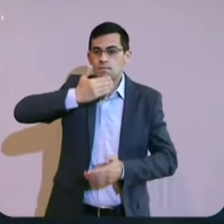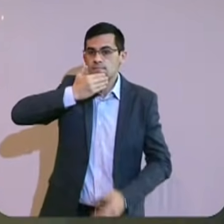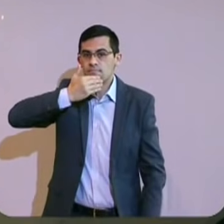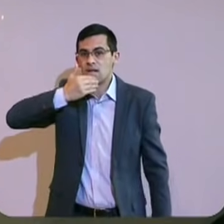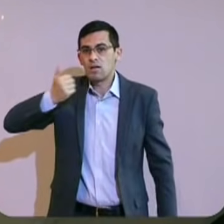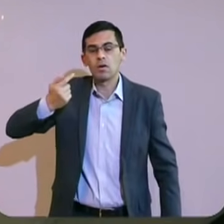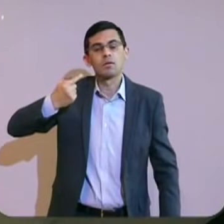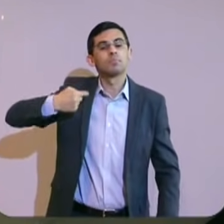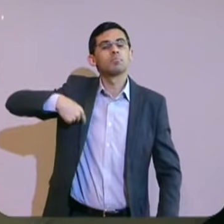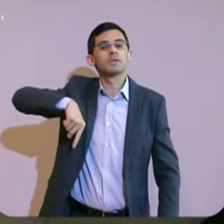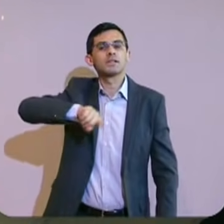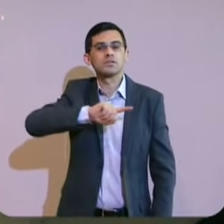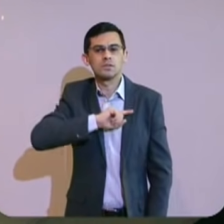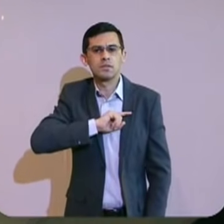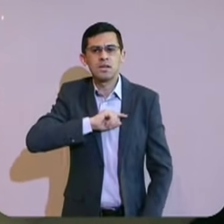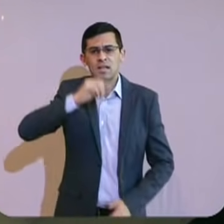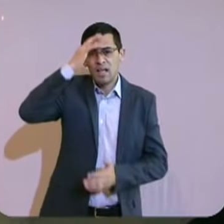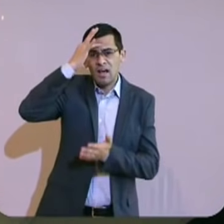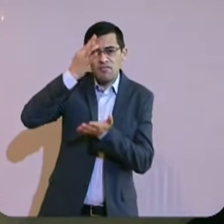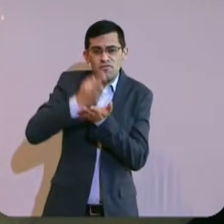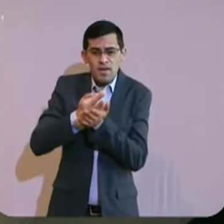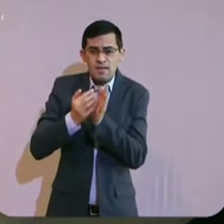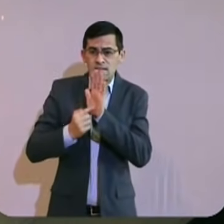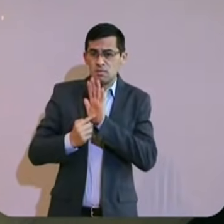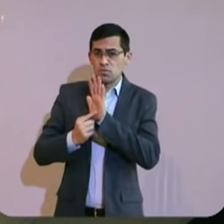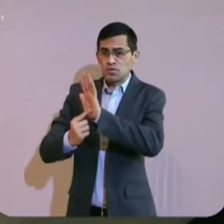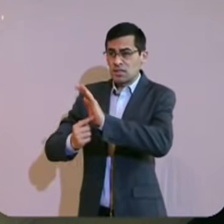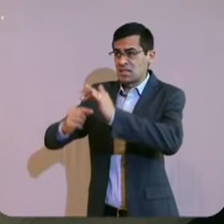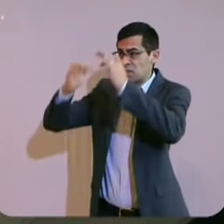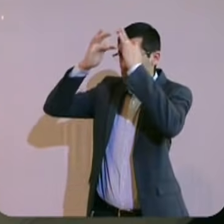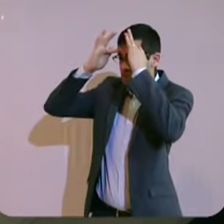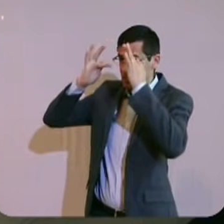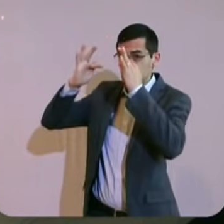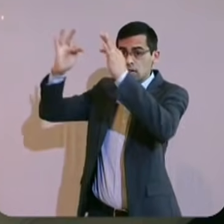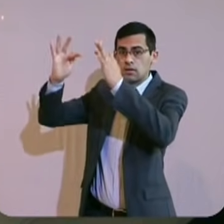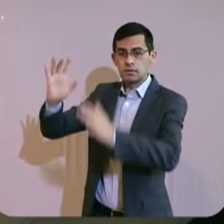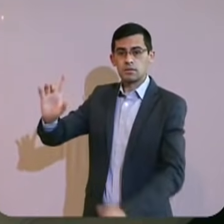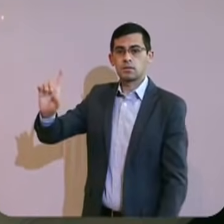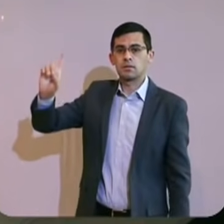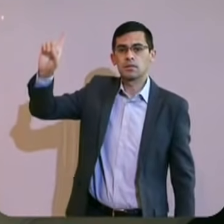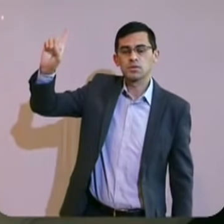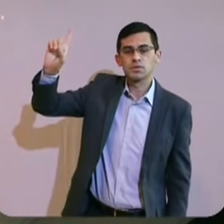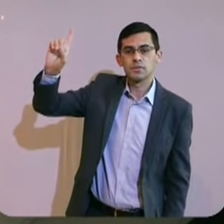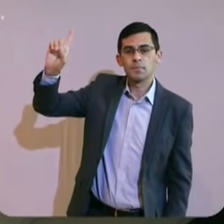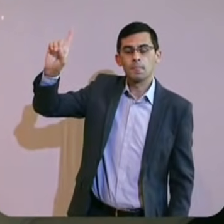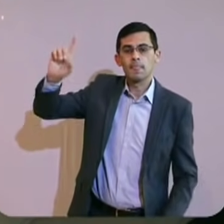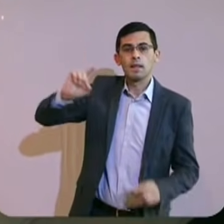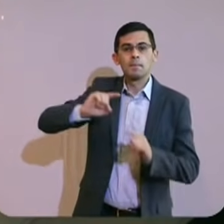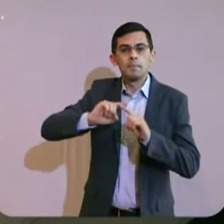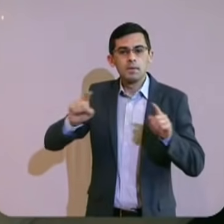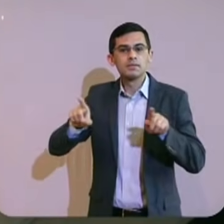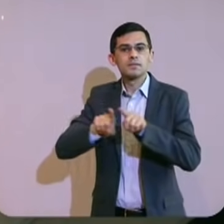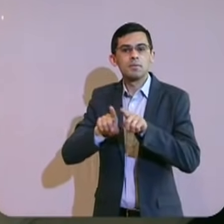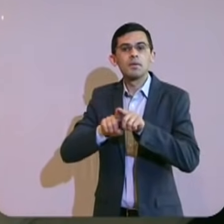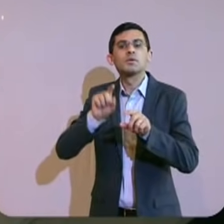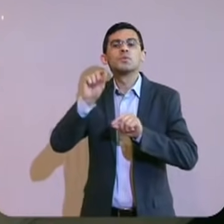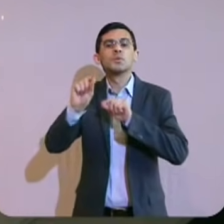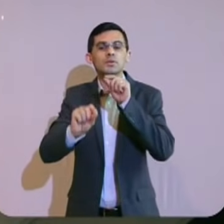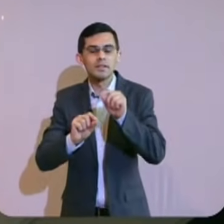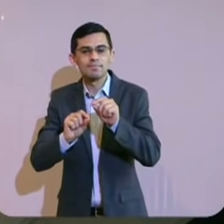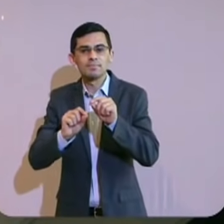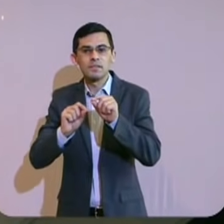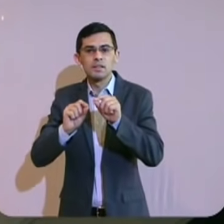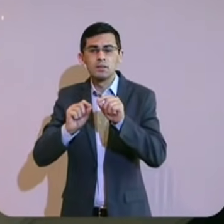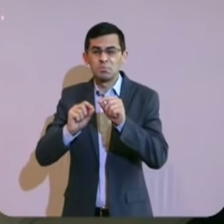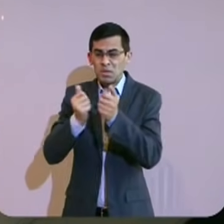fé é demonstrada pela fidelidade ao Senhor. E ela se torna chave